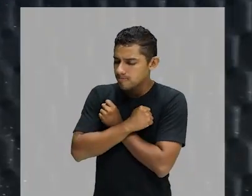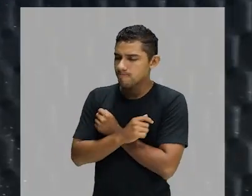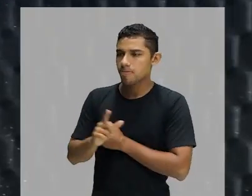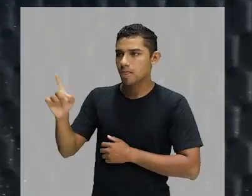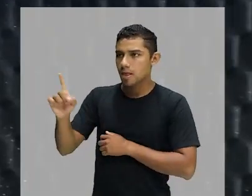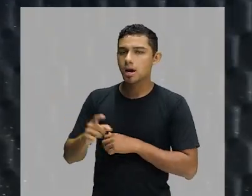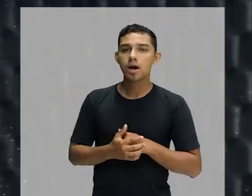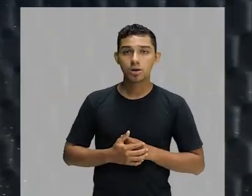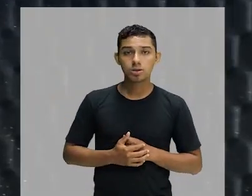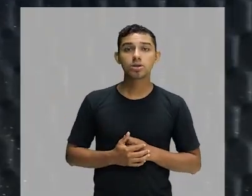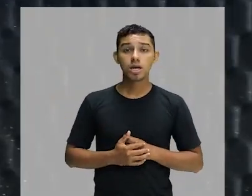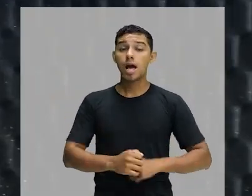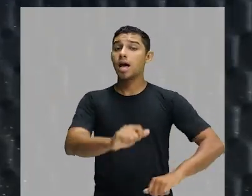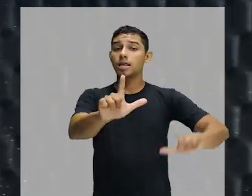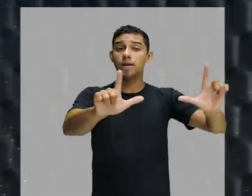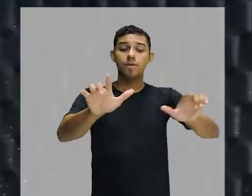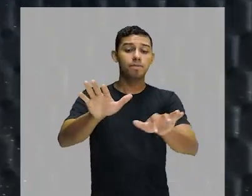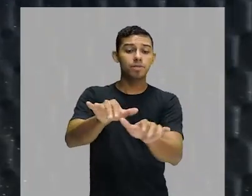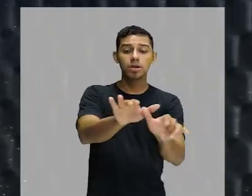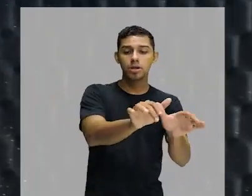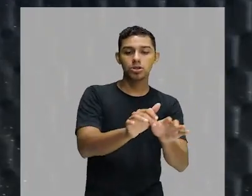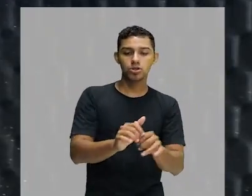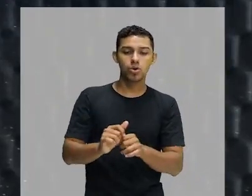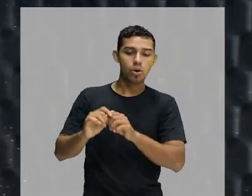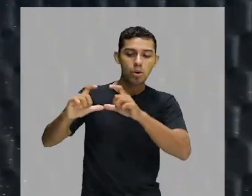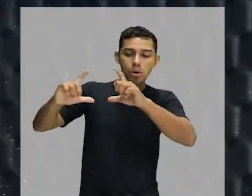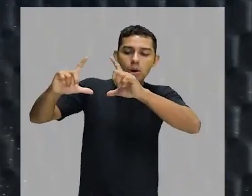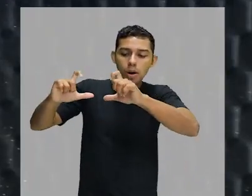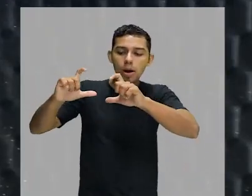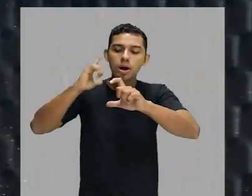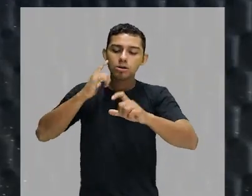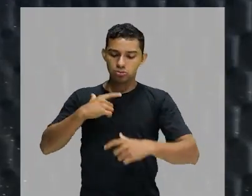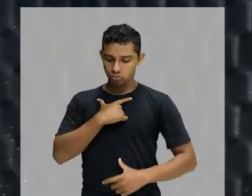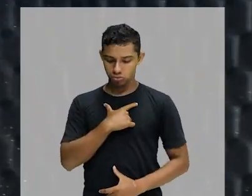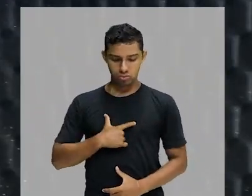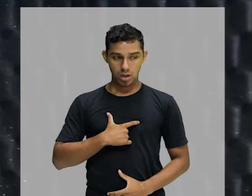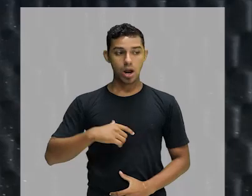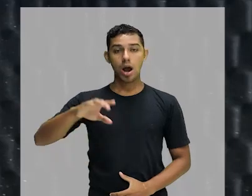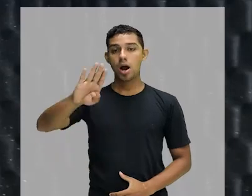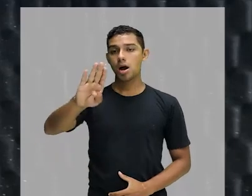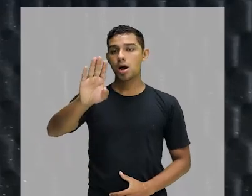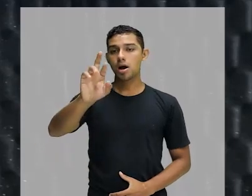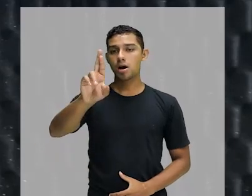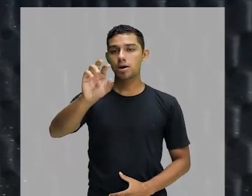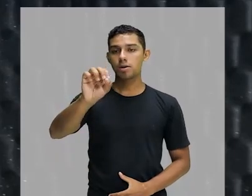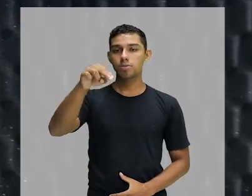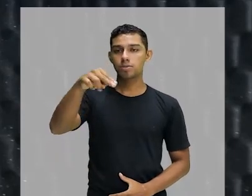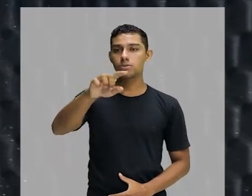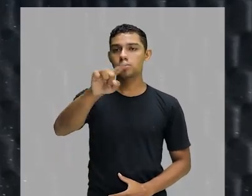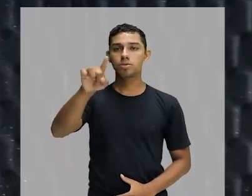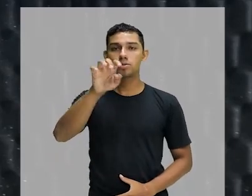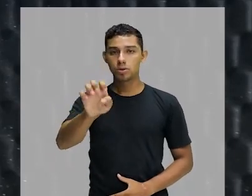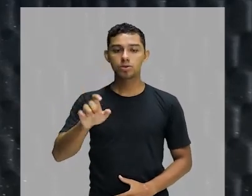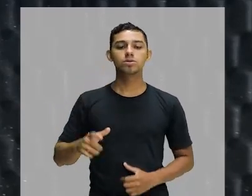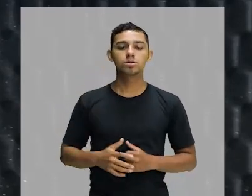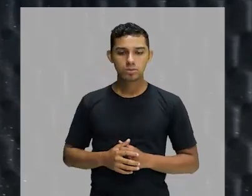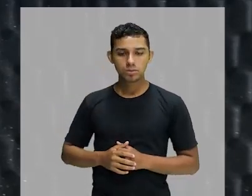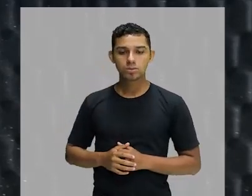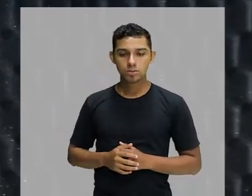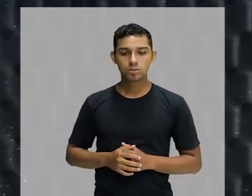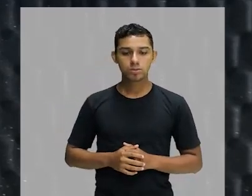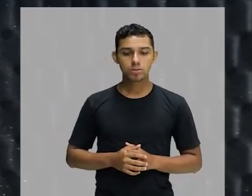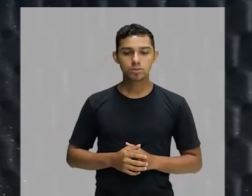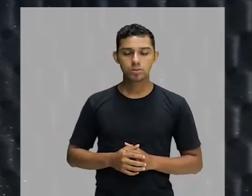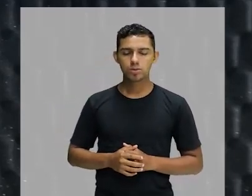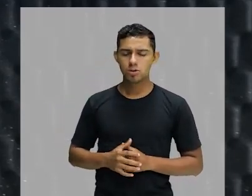Mirante. Tirei uma foto com ele, está ali a medalha de bronze de Pequim. Receberam uns 10 anos depois. Fiquei super